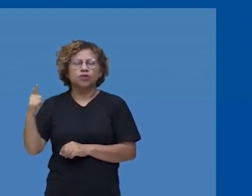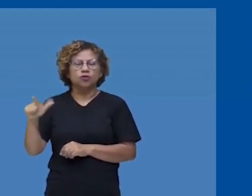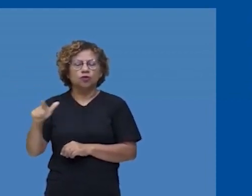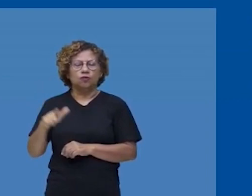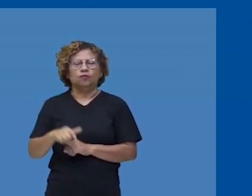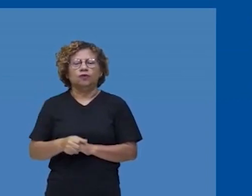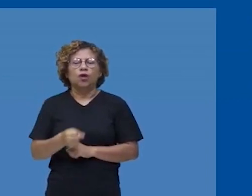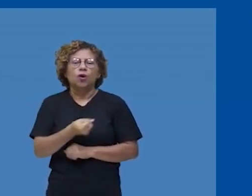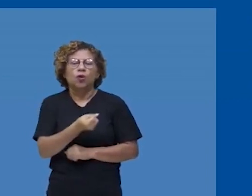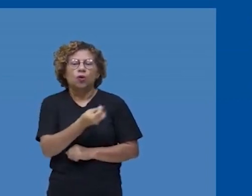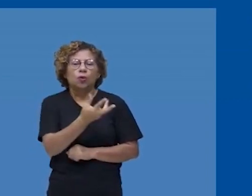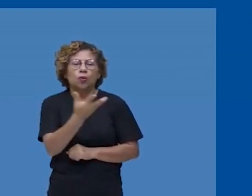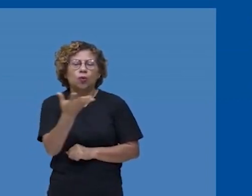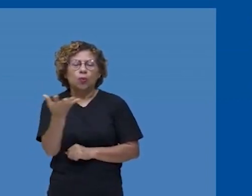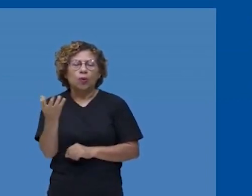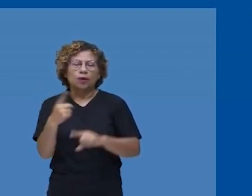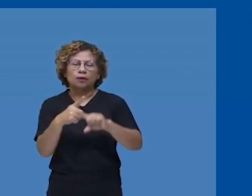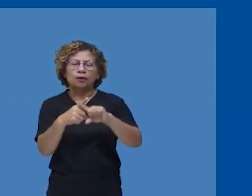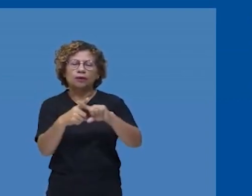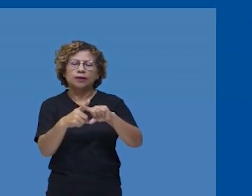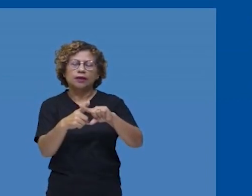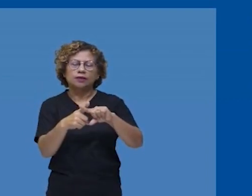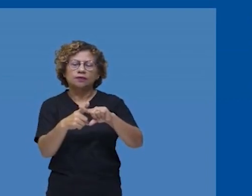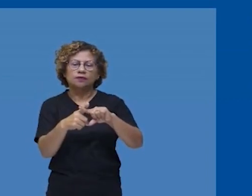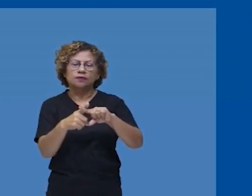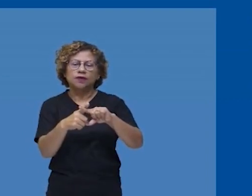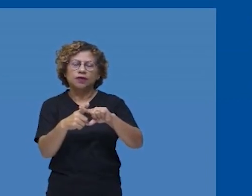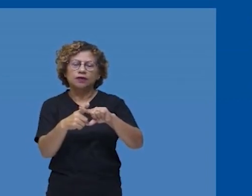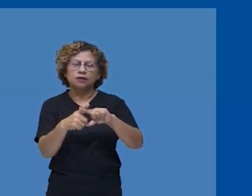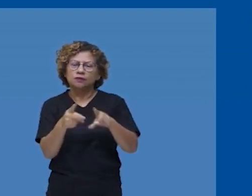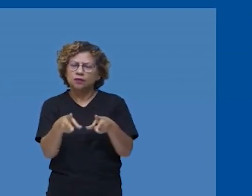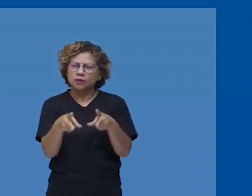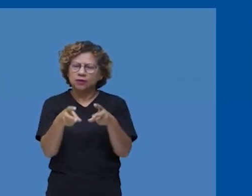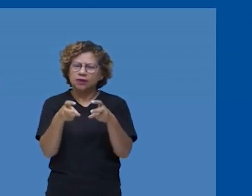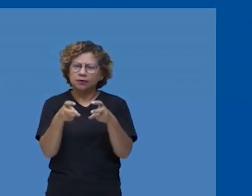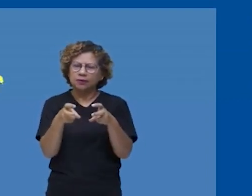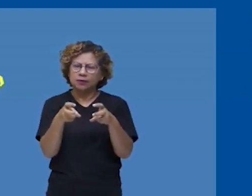de vezes que ele aparece.